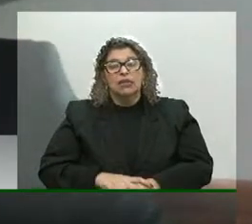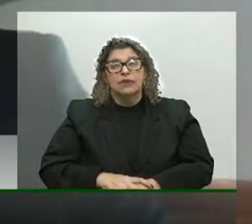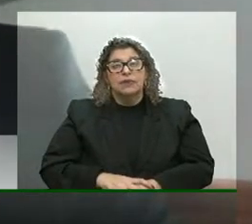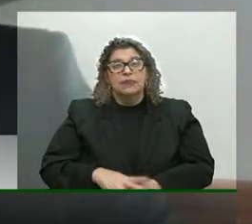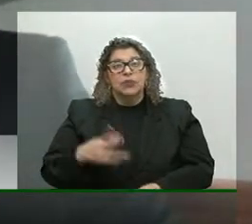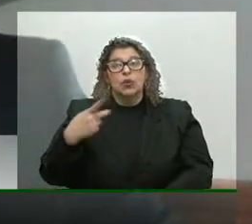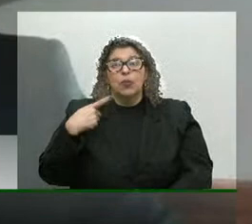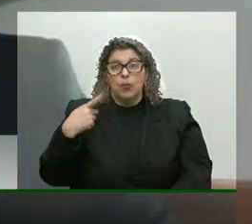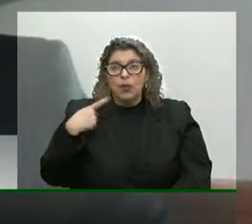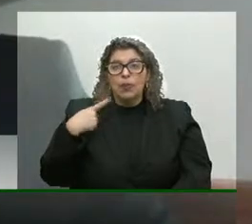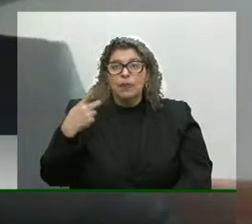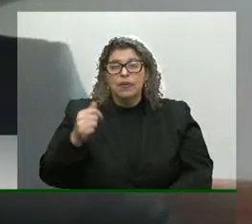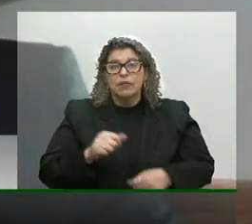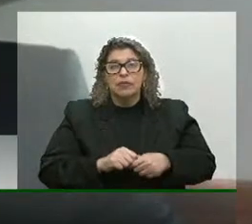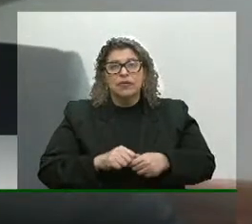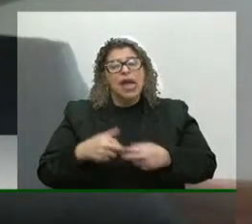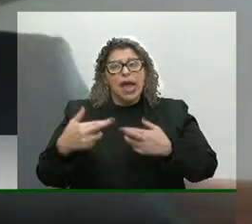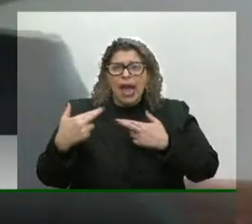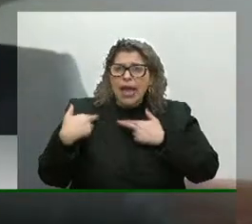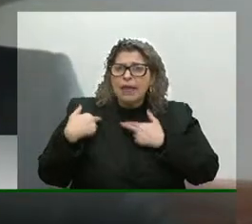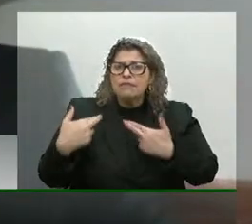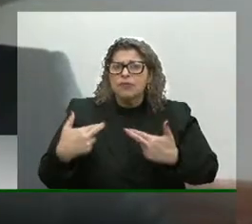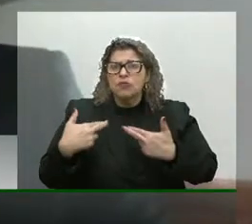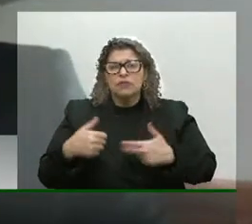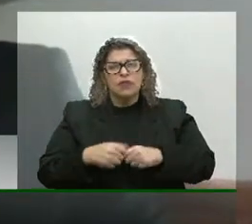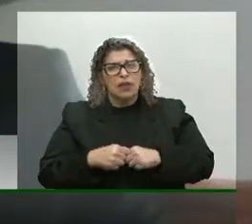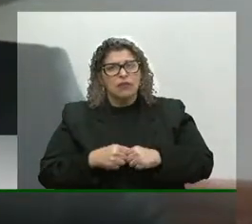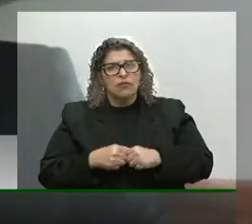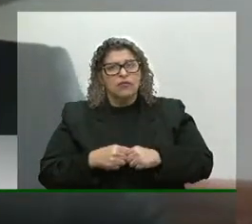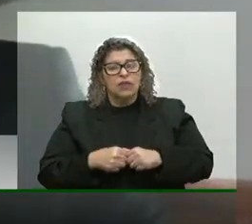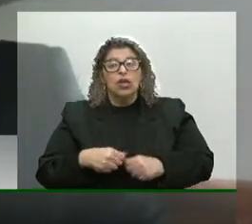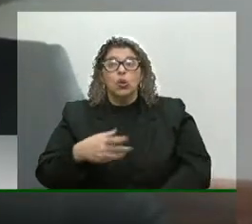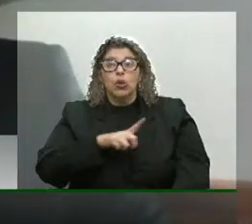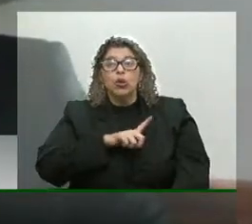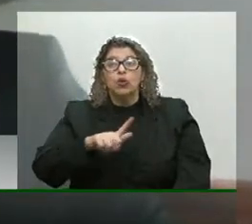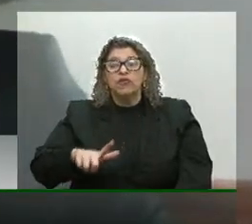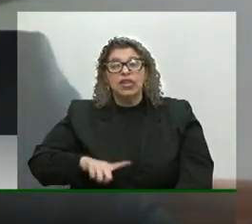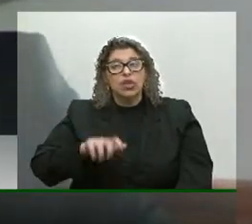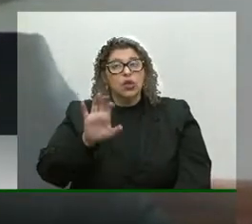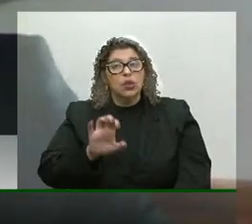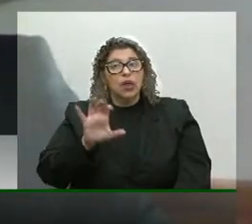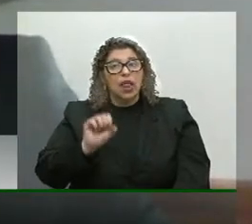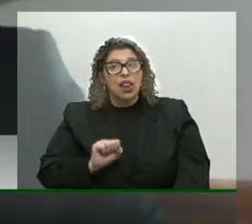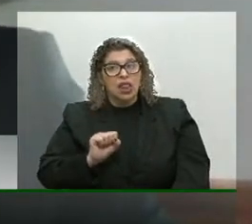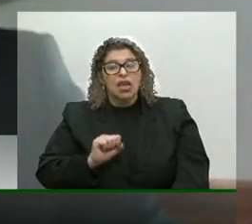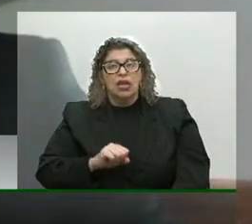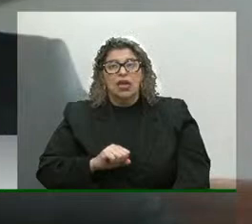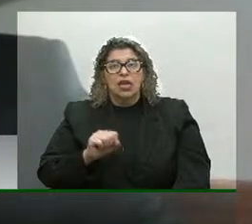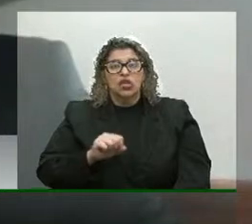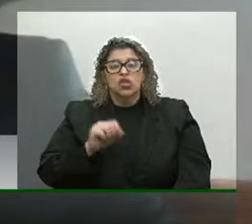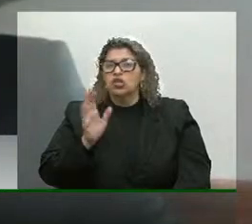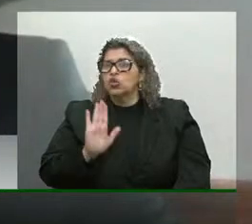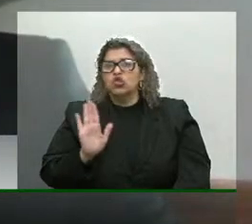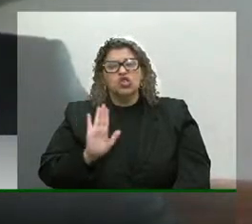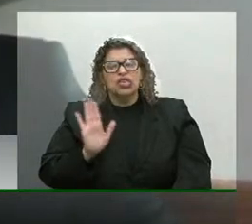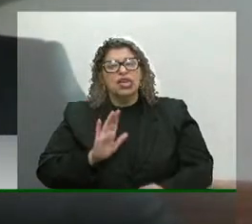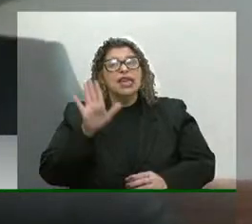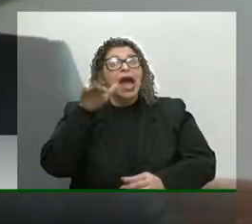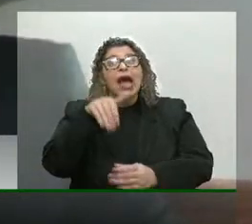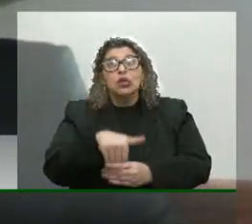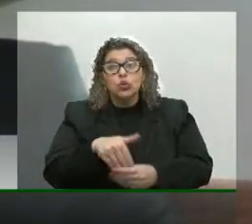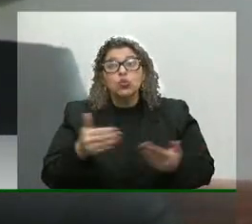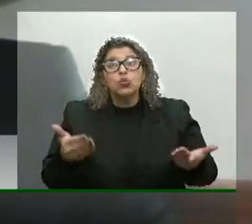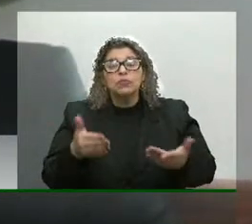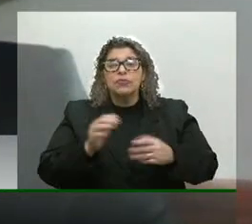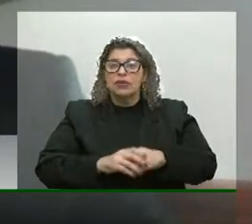uma oposição consequente e responsável, que quando o governador Eduardo Leite, ainda nem assumido tinha, foi